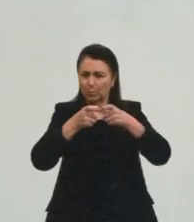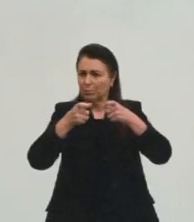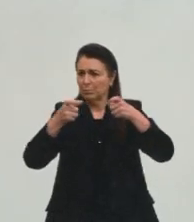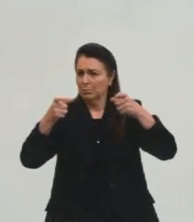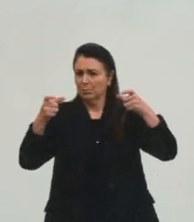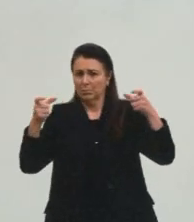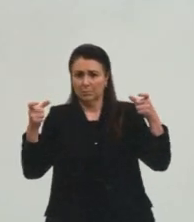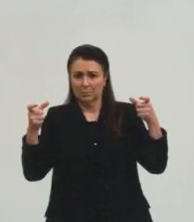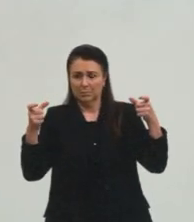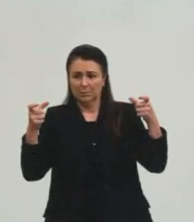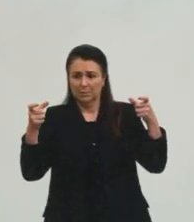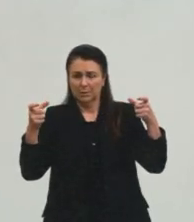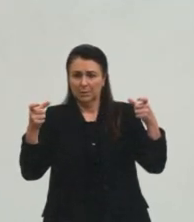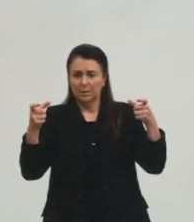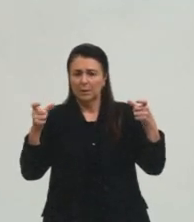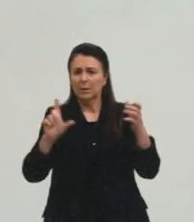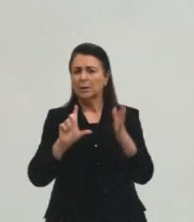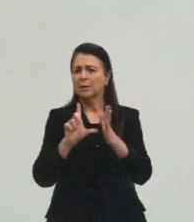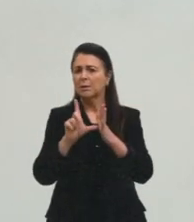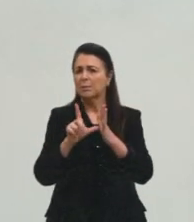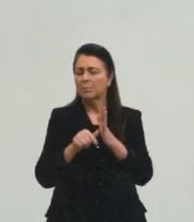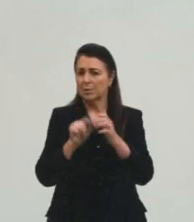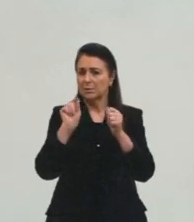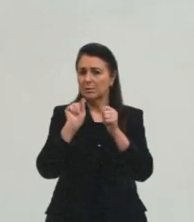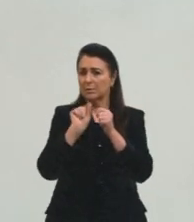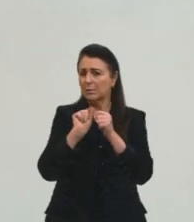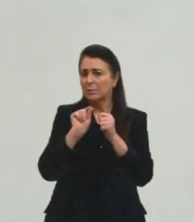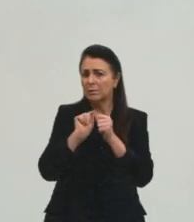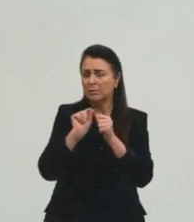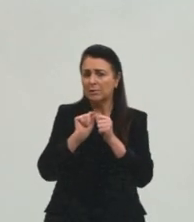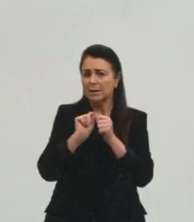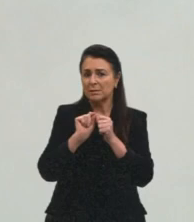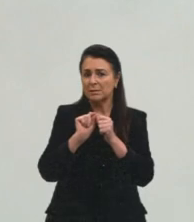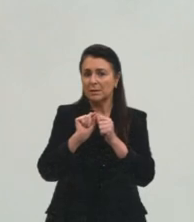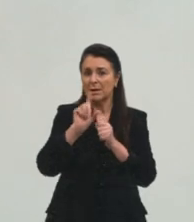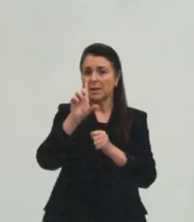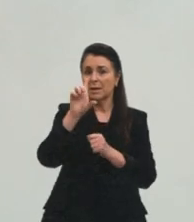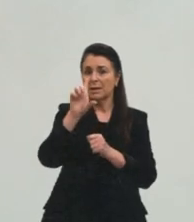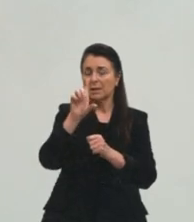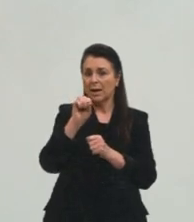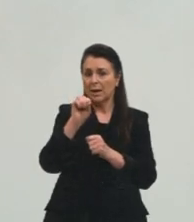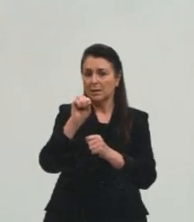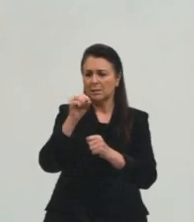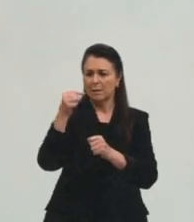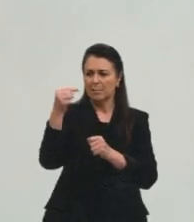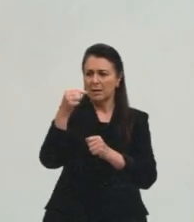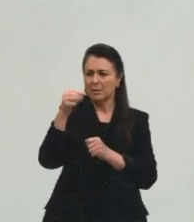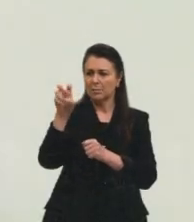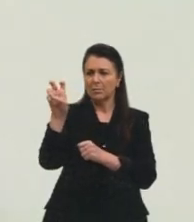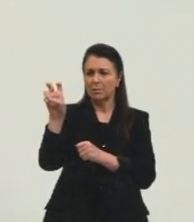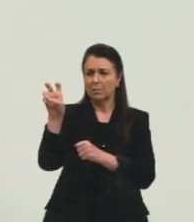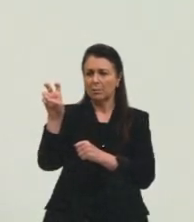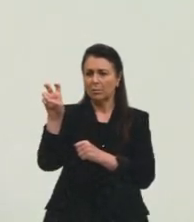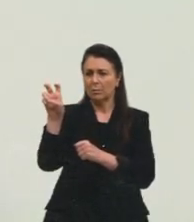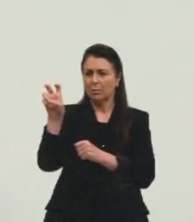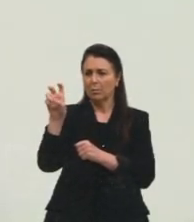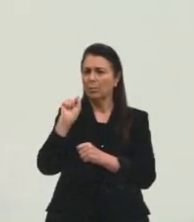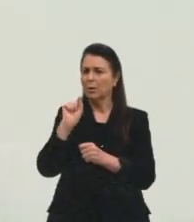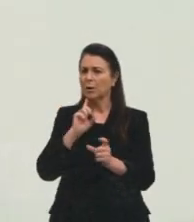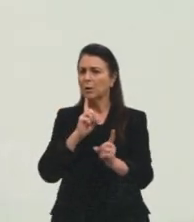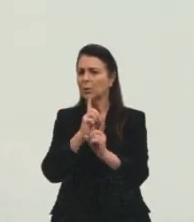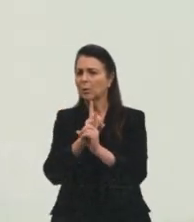considerado o grande e quando a gente fez 10 na menos cinco o resultado que a gente teve